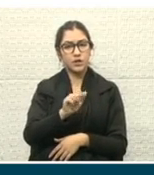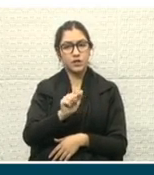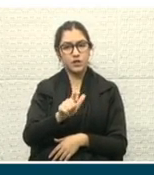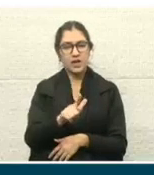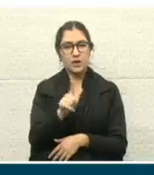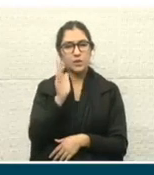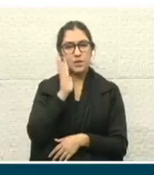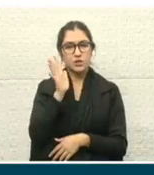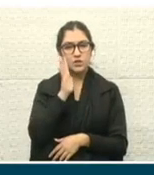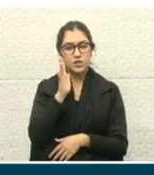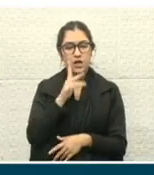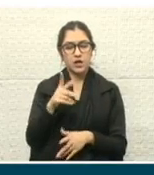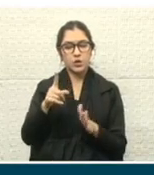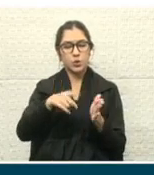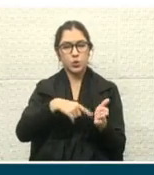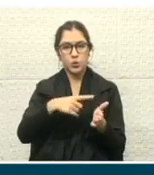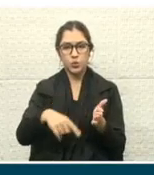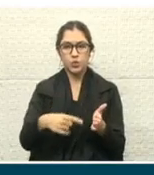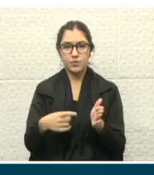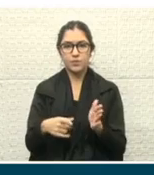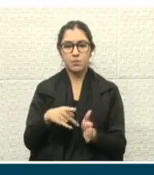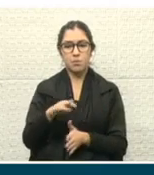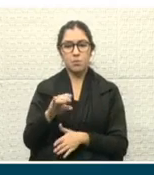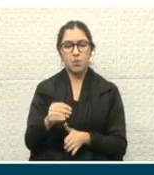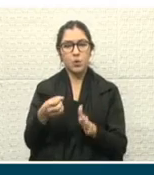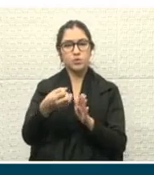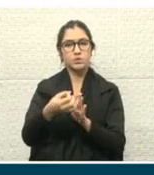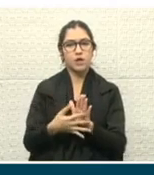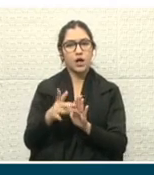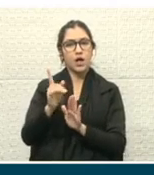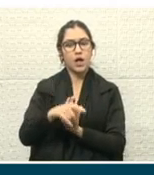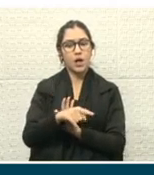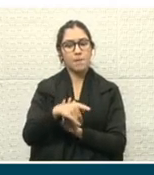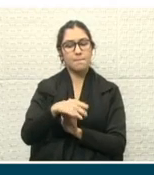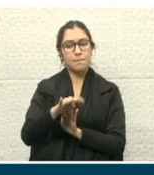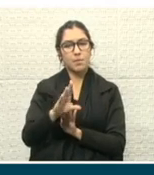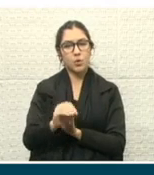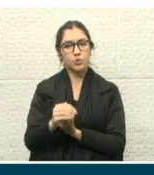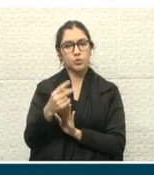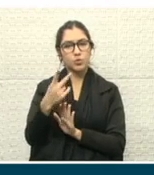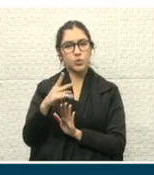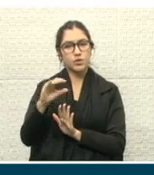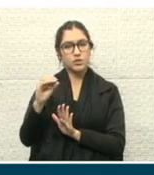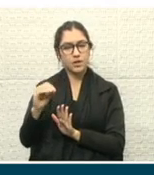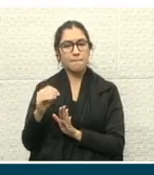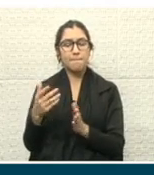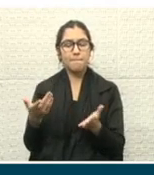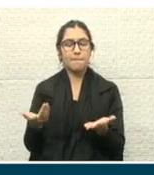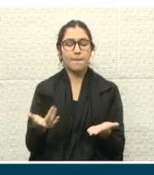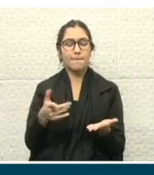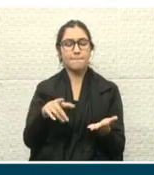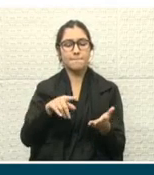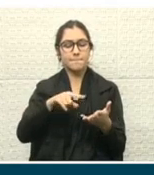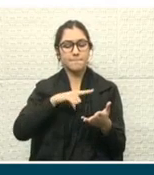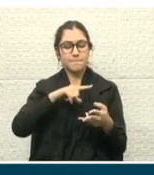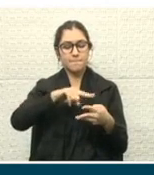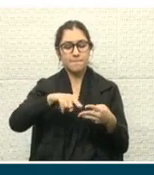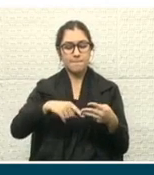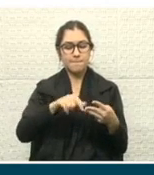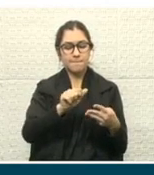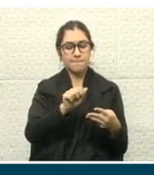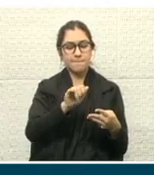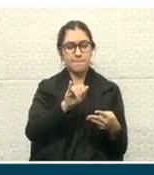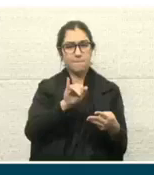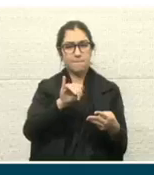Parte imaginária, nula. O ponto que o descreve é o ponto 2, 0. Então, com esses três